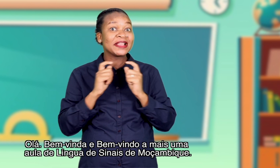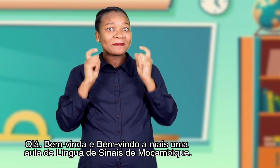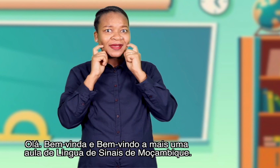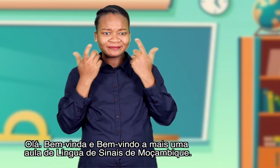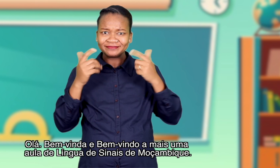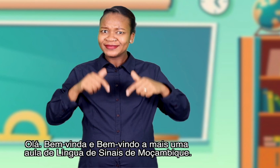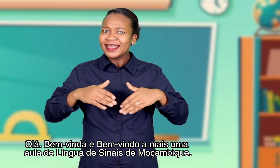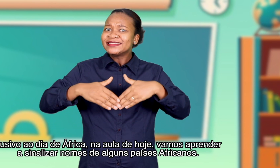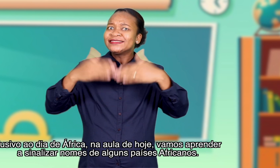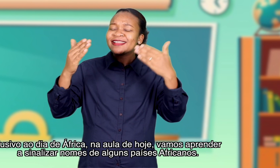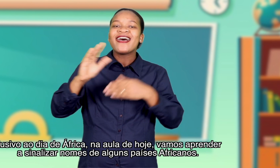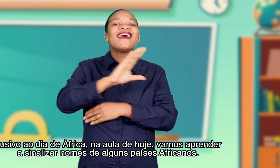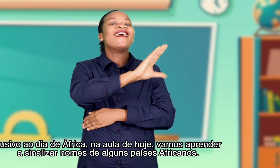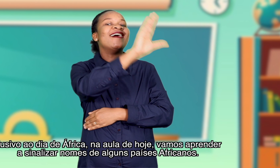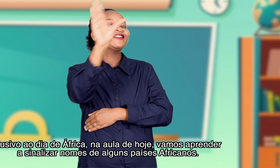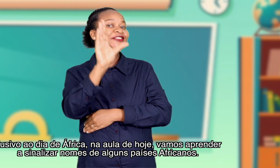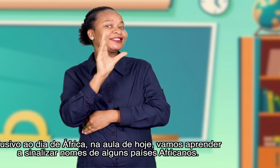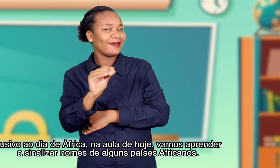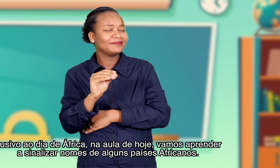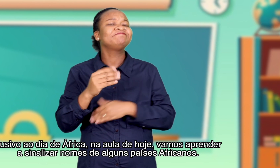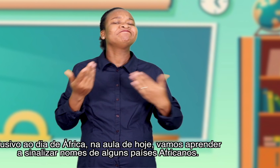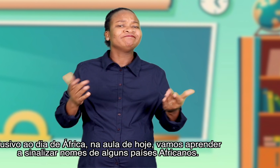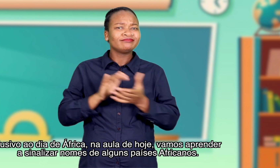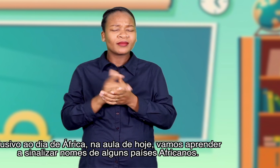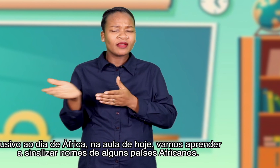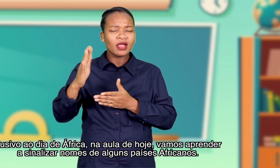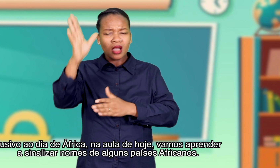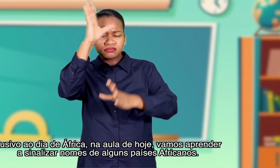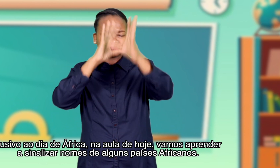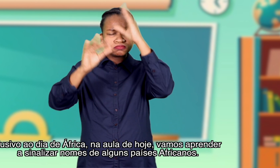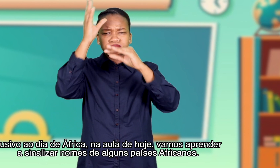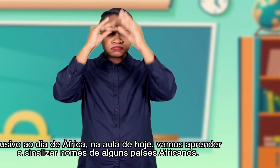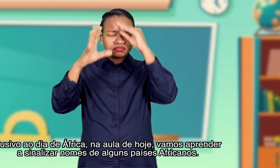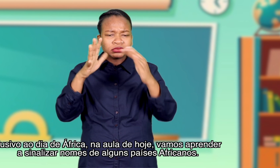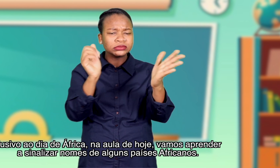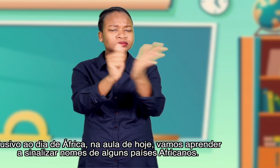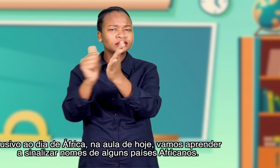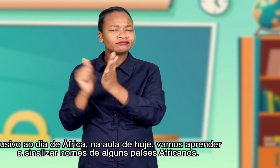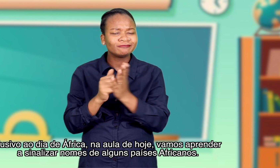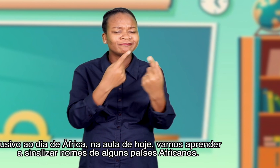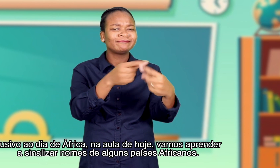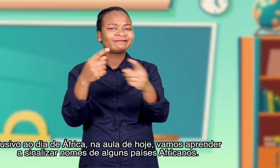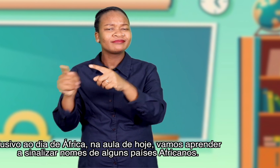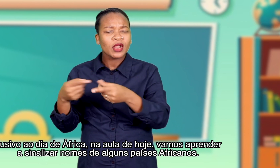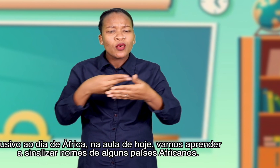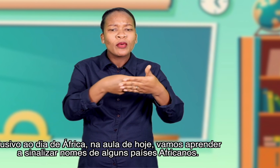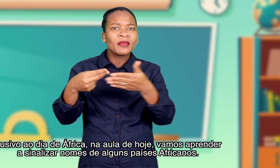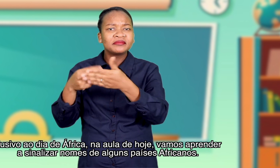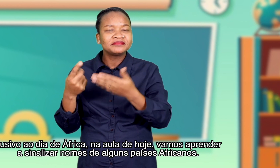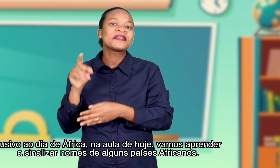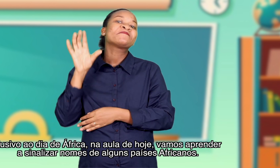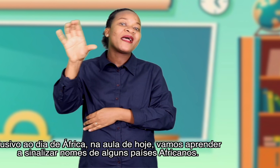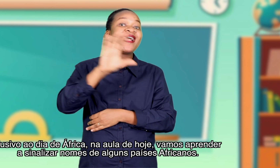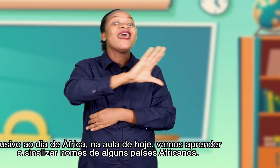de sinais de Moçambique. Alusivo ao Dia de África, na aula de hoje, vamos aprender a sinalizar nomes de